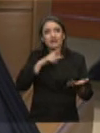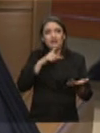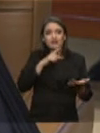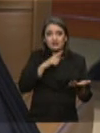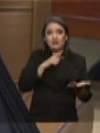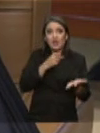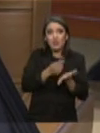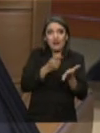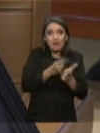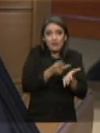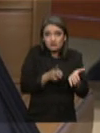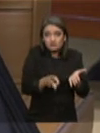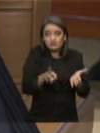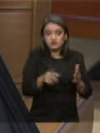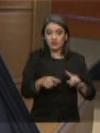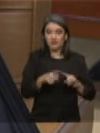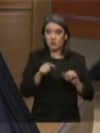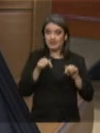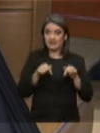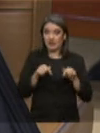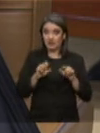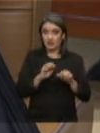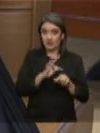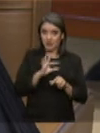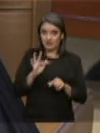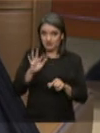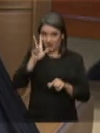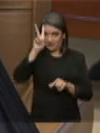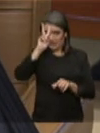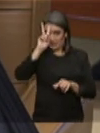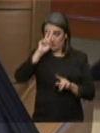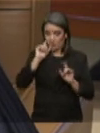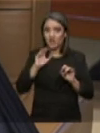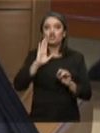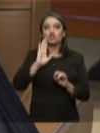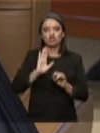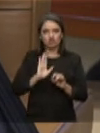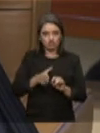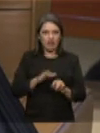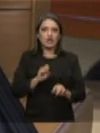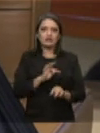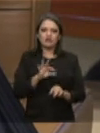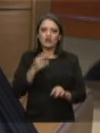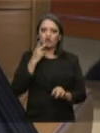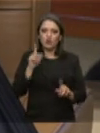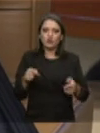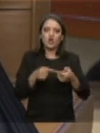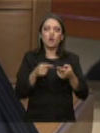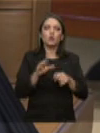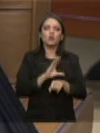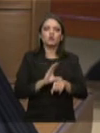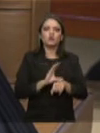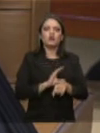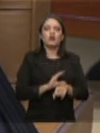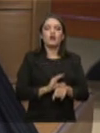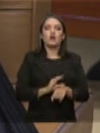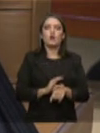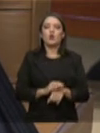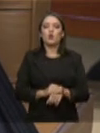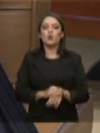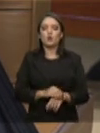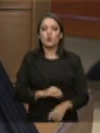também que este tribunal já declarou constitucional o 741, parágrafo único